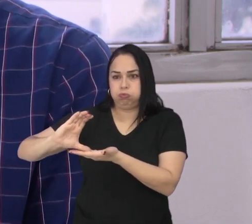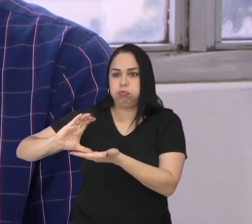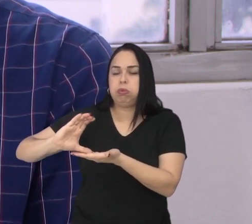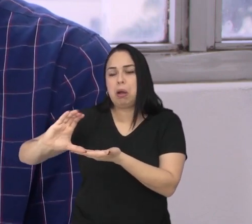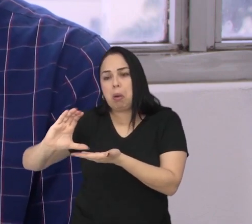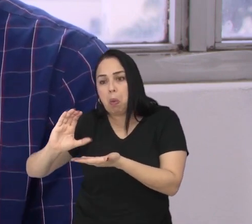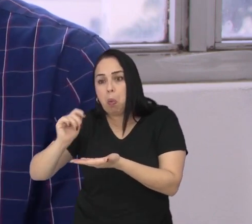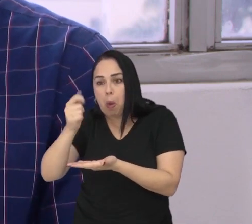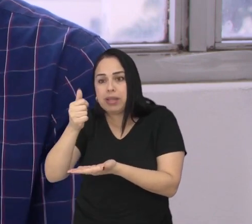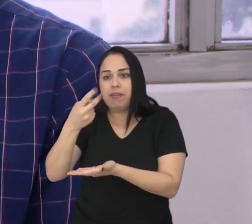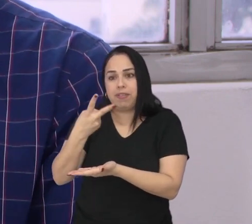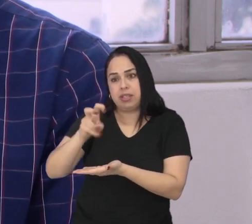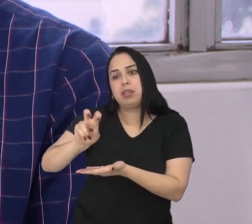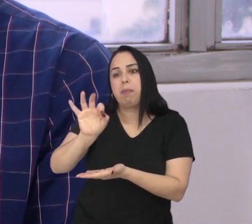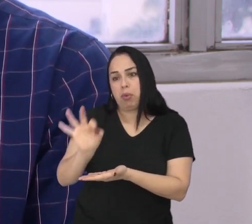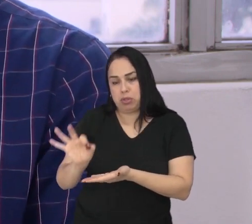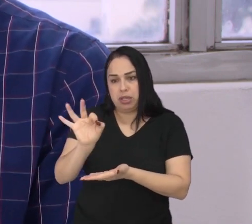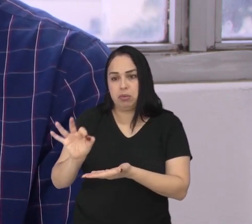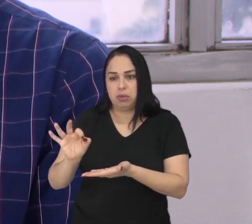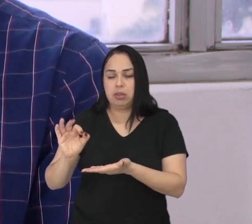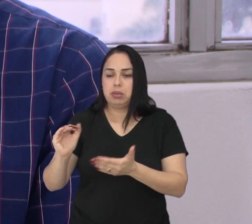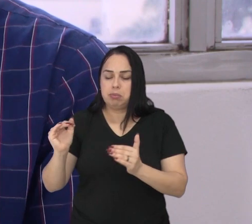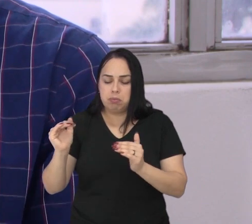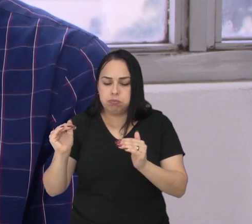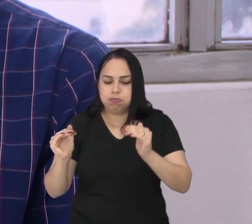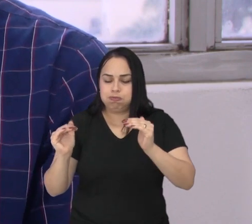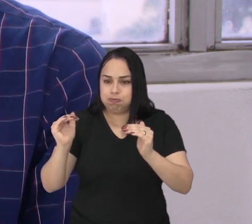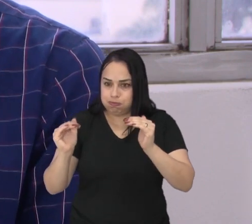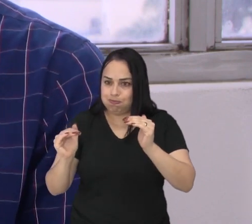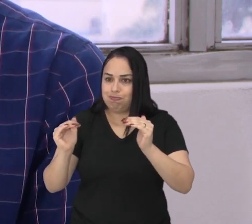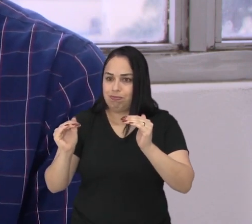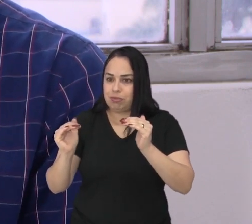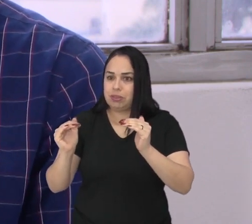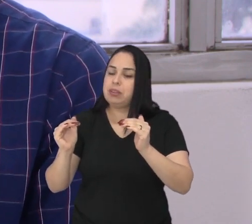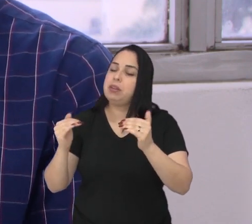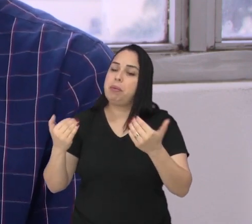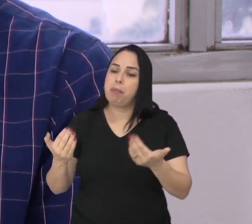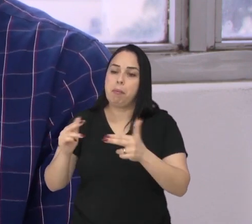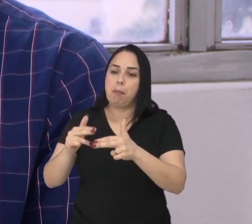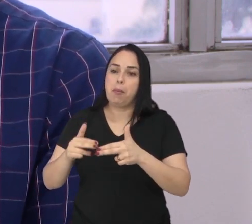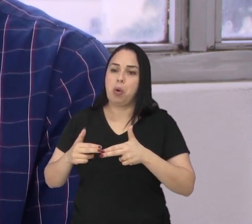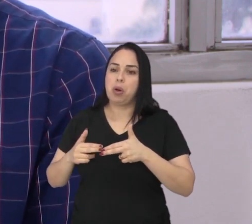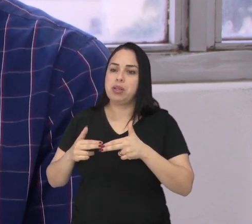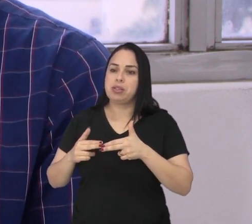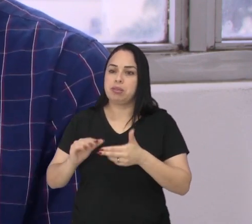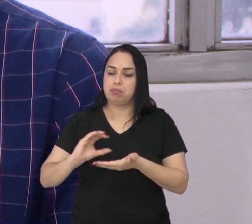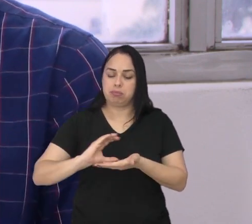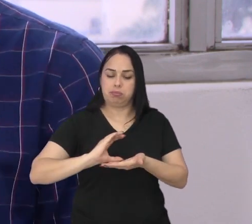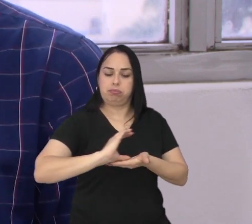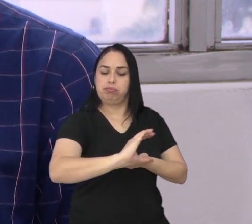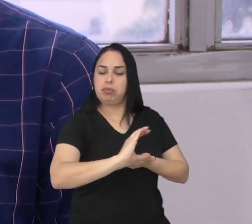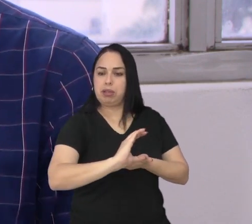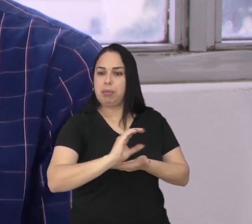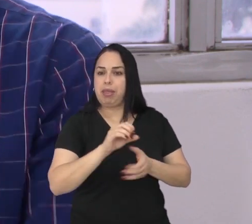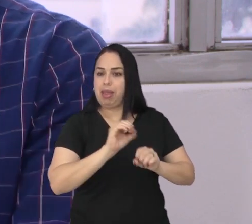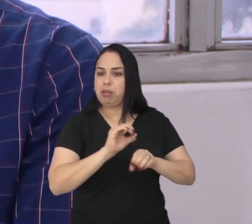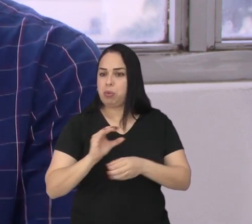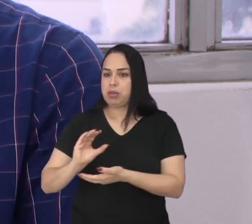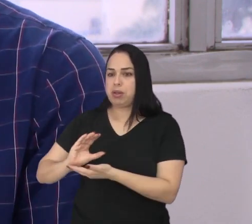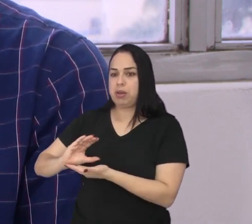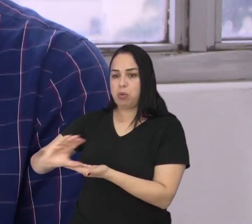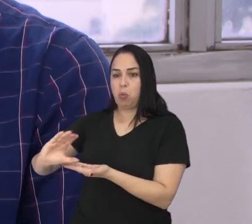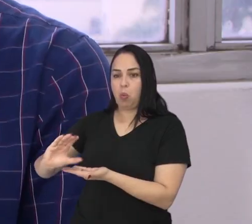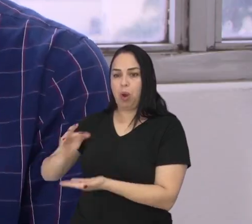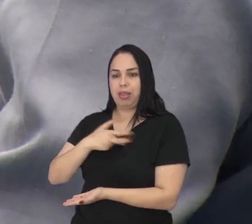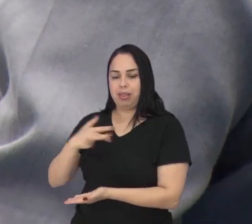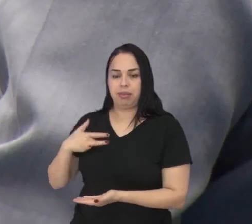chega muito perto também dos 25%. Então, basicamente do orçamento total do município, fica 1/4 com a educação e